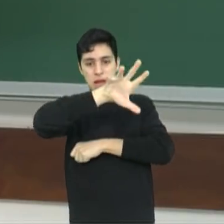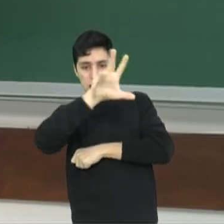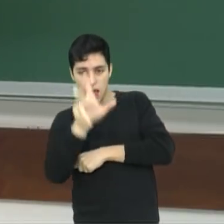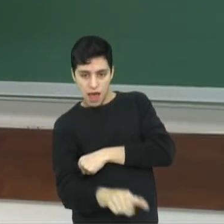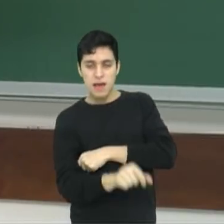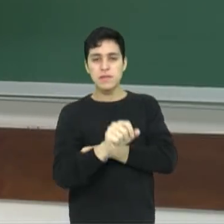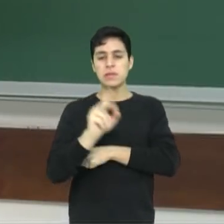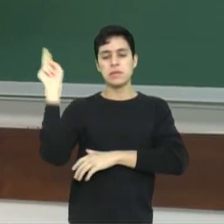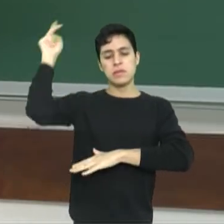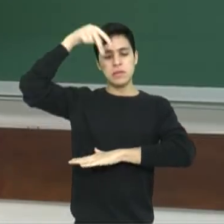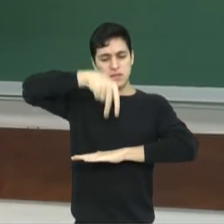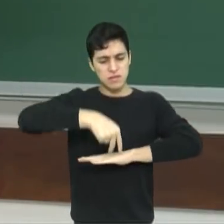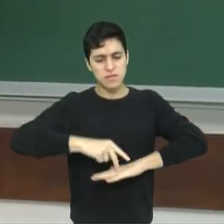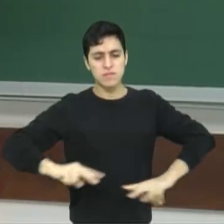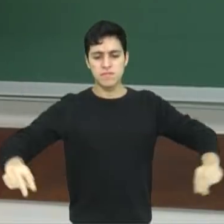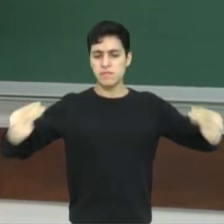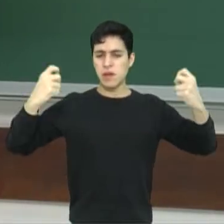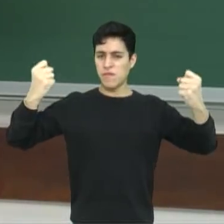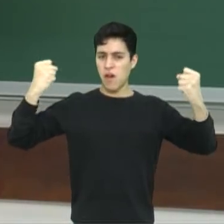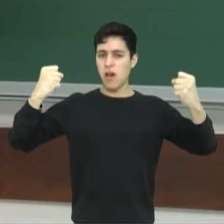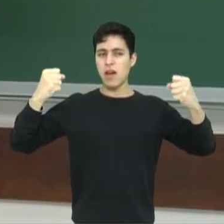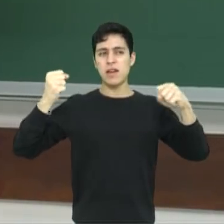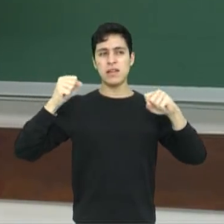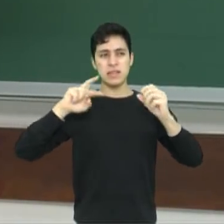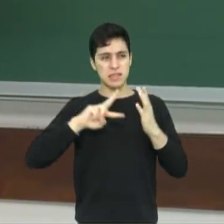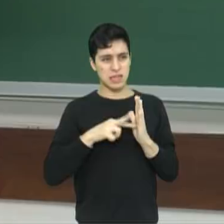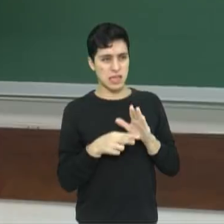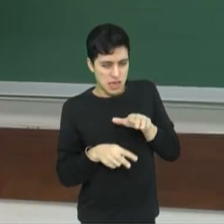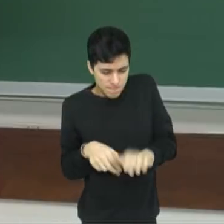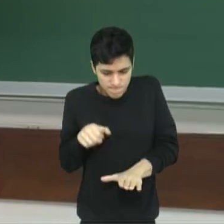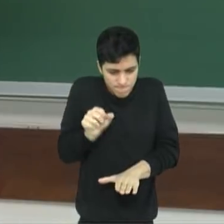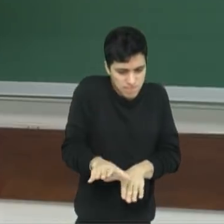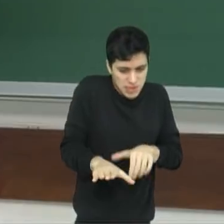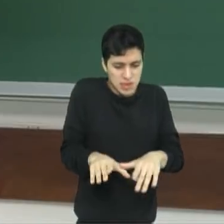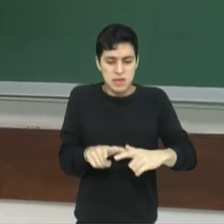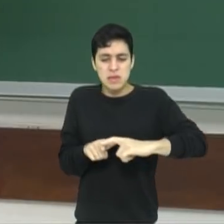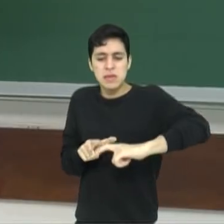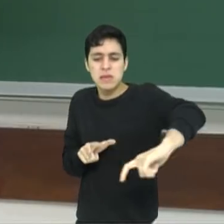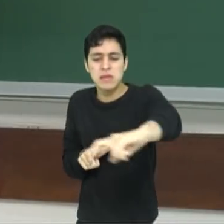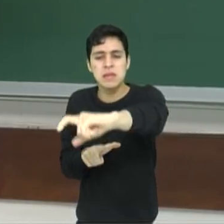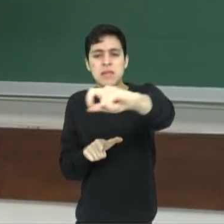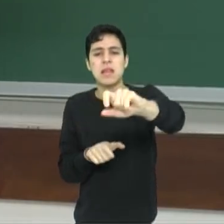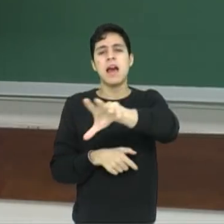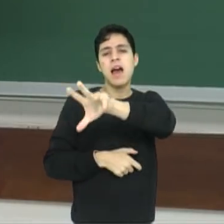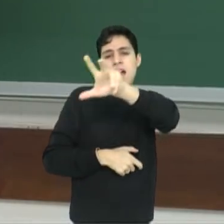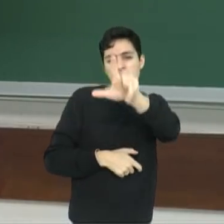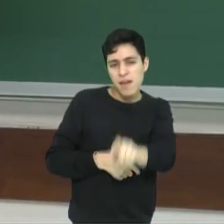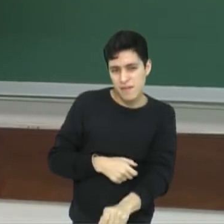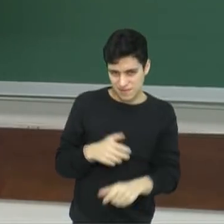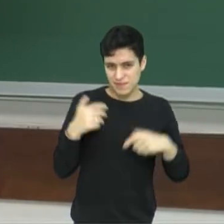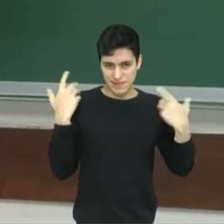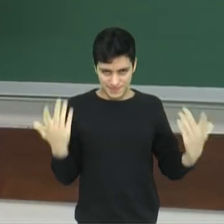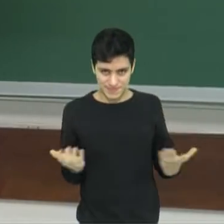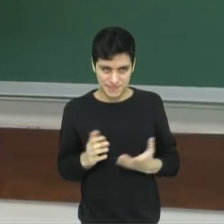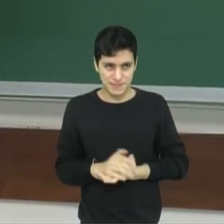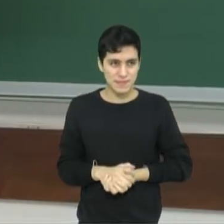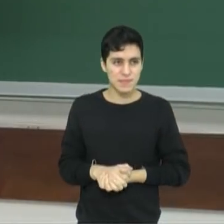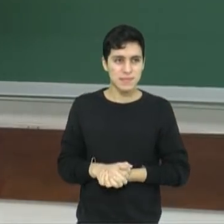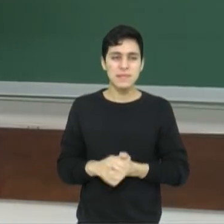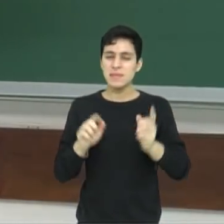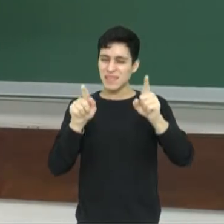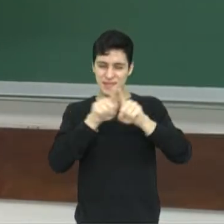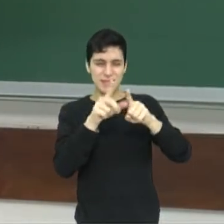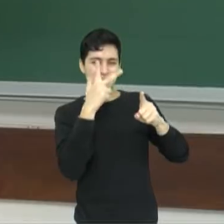grandiosidade, onipotente, pisando nas extremidades da África, assim como ficava também a espécie